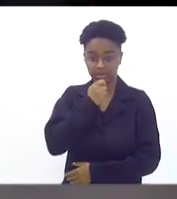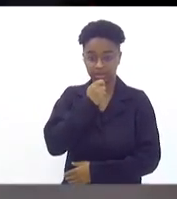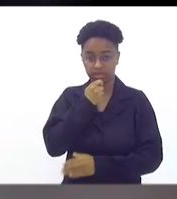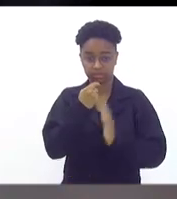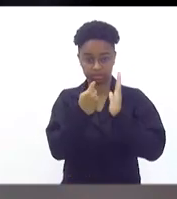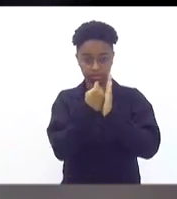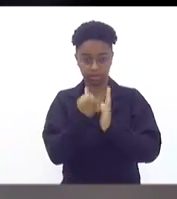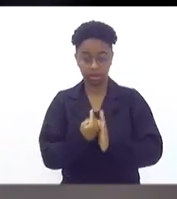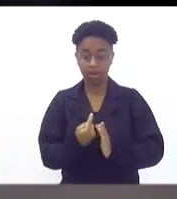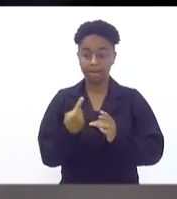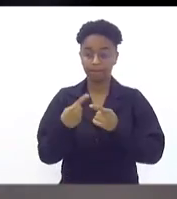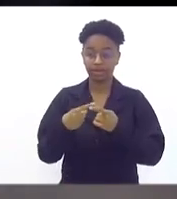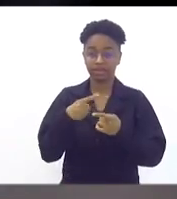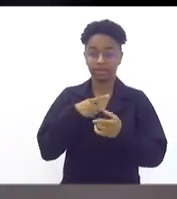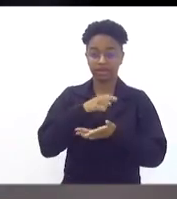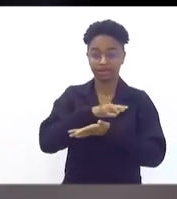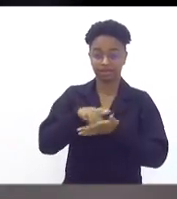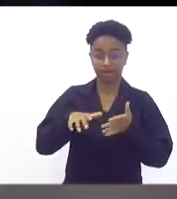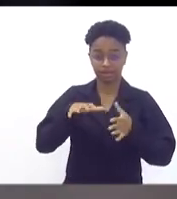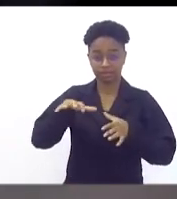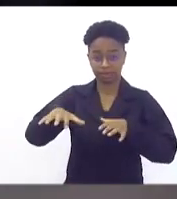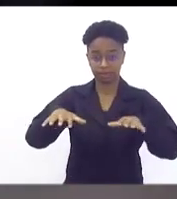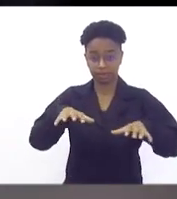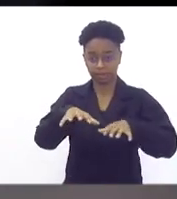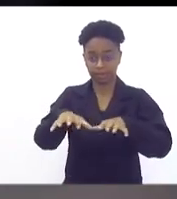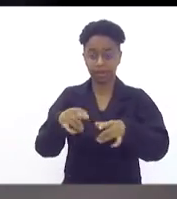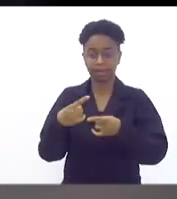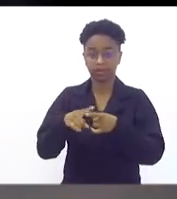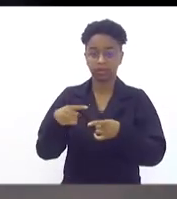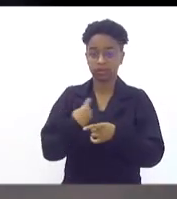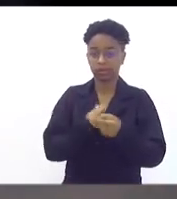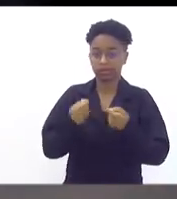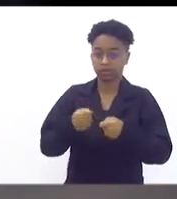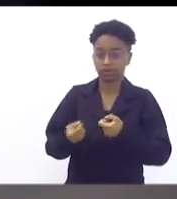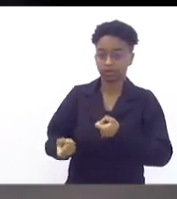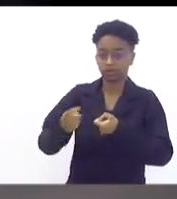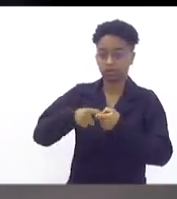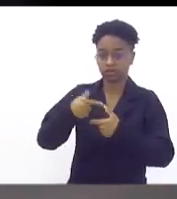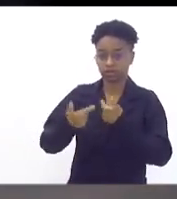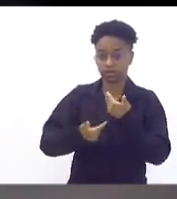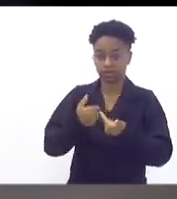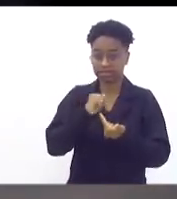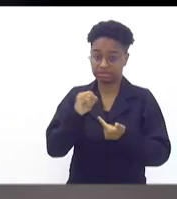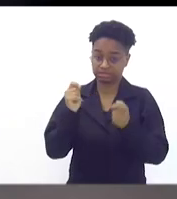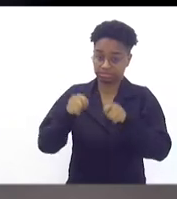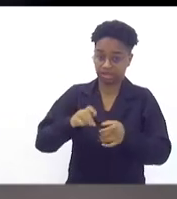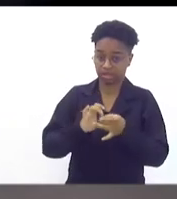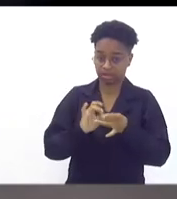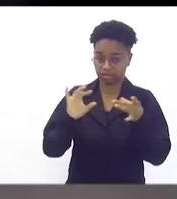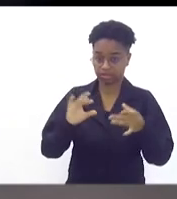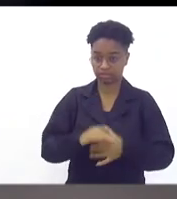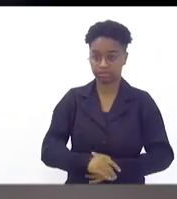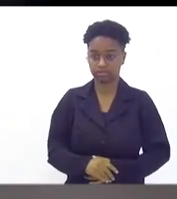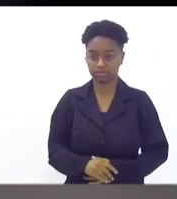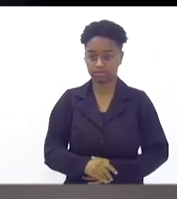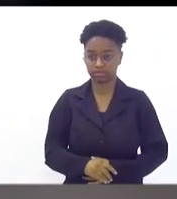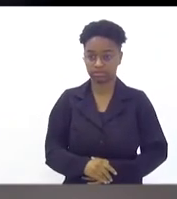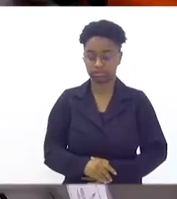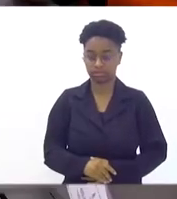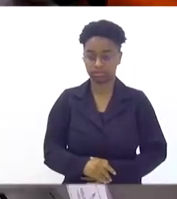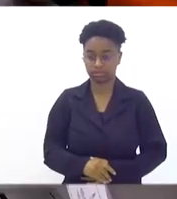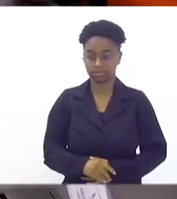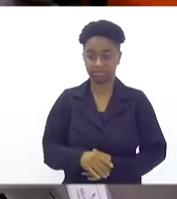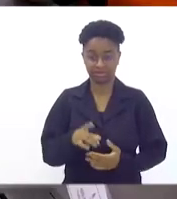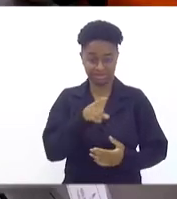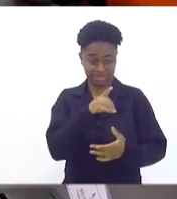porque aqui a gente tá com vários setores da agência para a gente poder voltar ao trabalho lá se eu puder liberar a gente já tá liberando a agência em